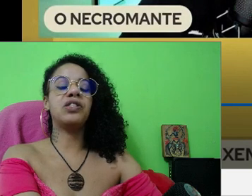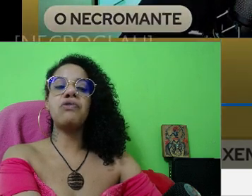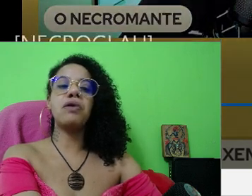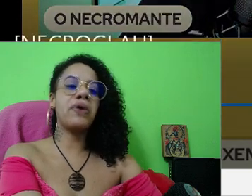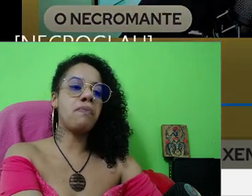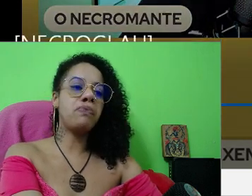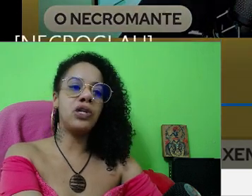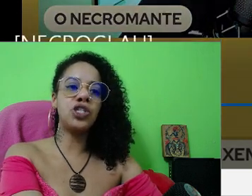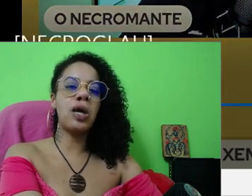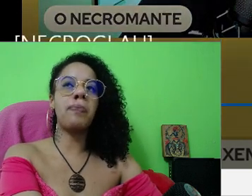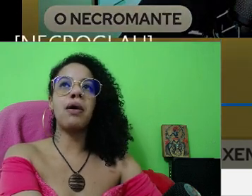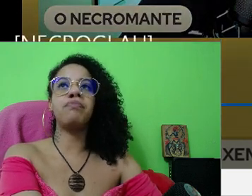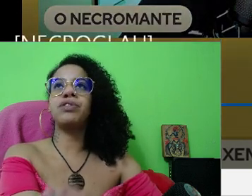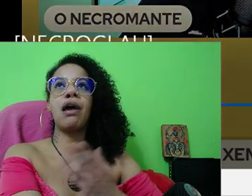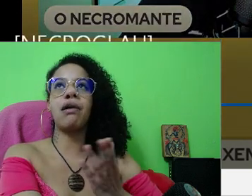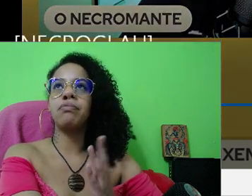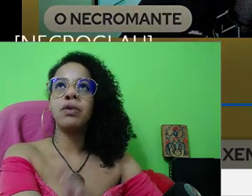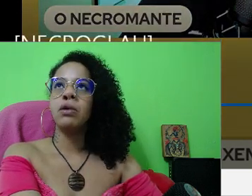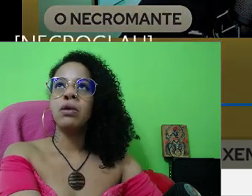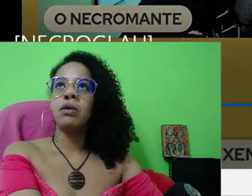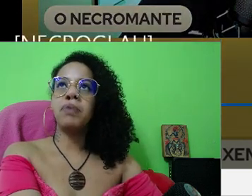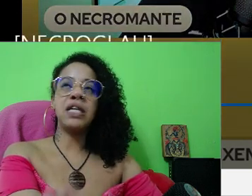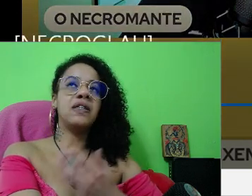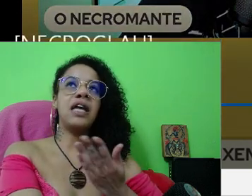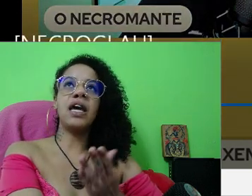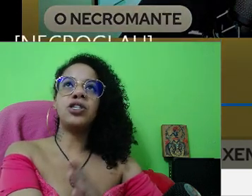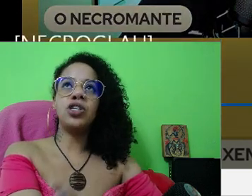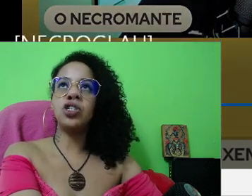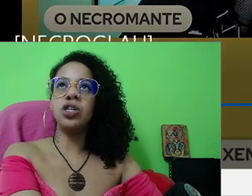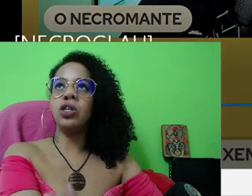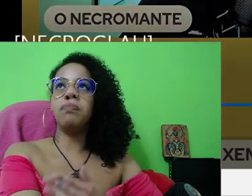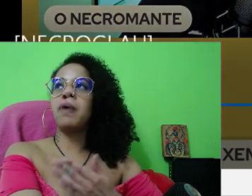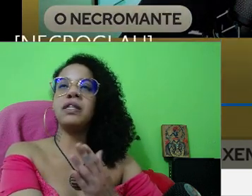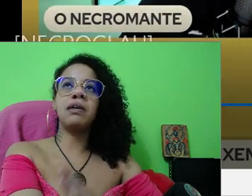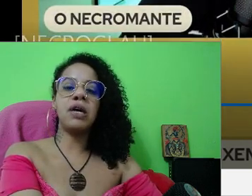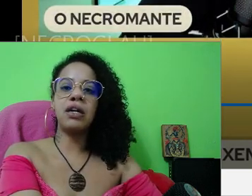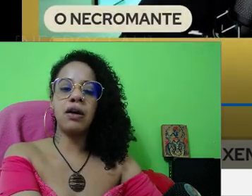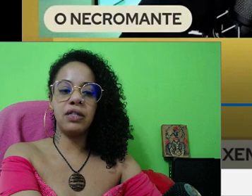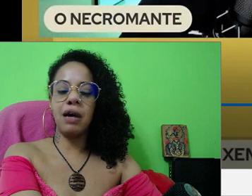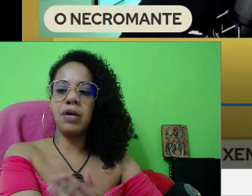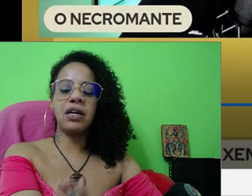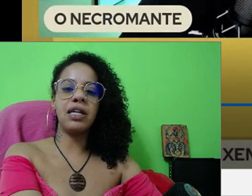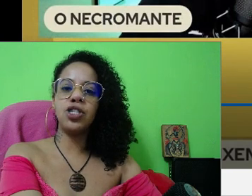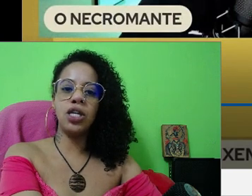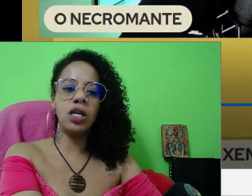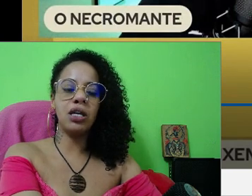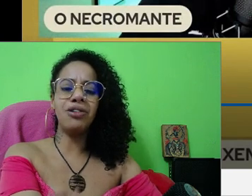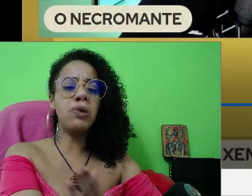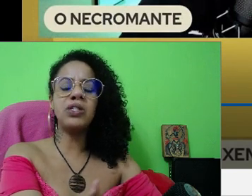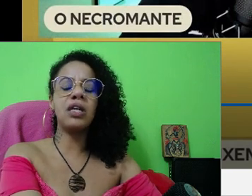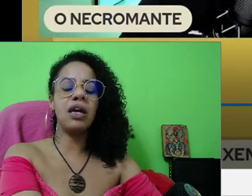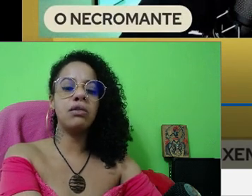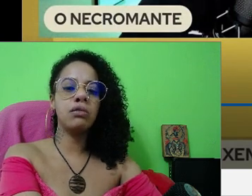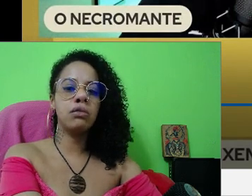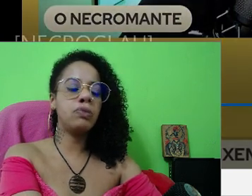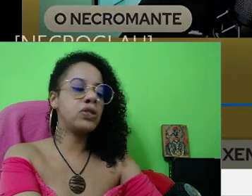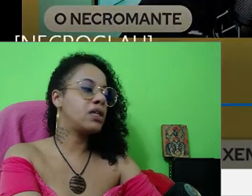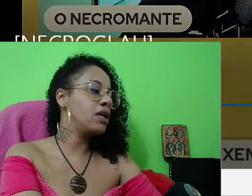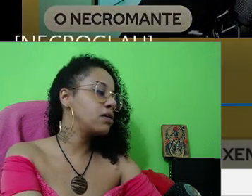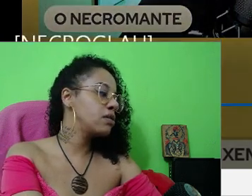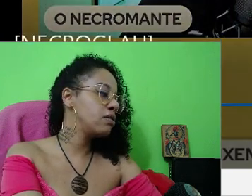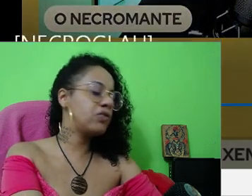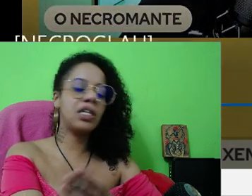fizeram campanha política para sei lá presidente de país América da América Latina não mostrei